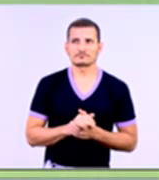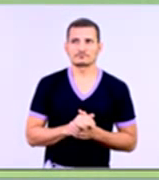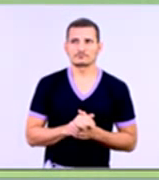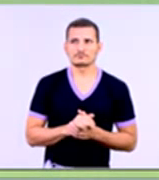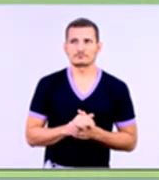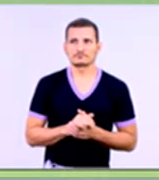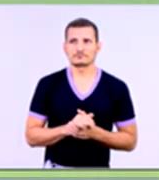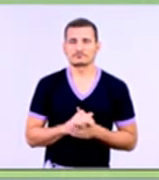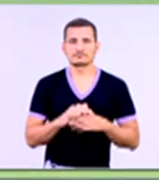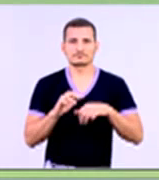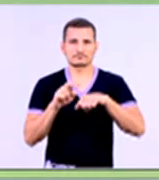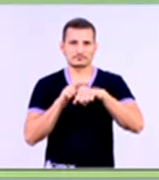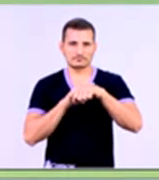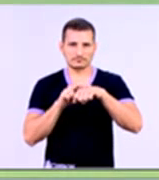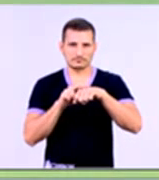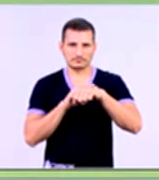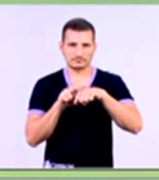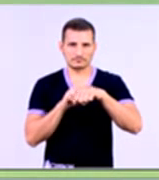success, o verde.